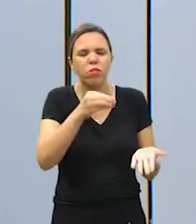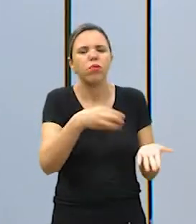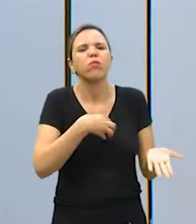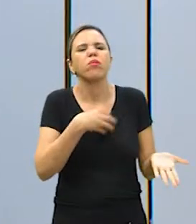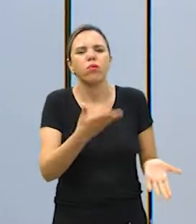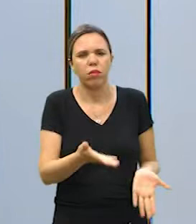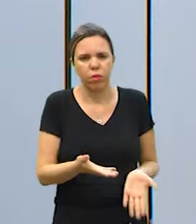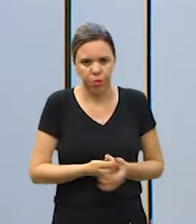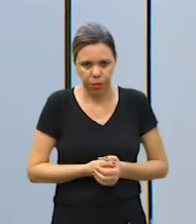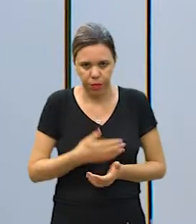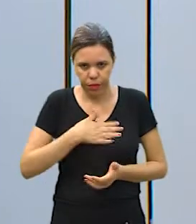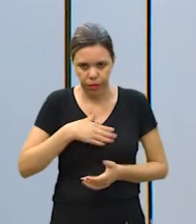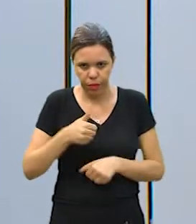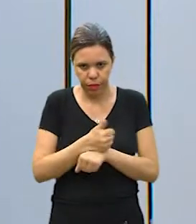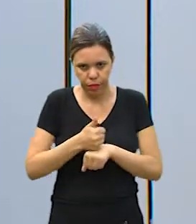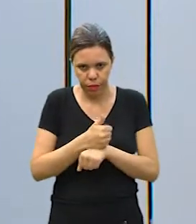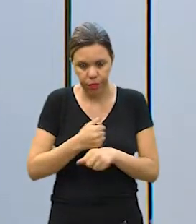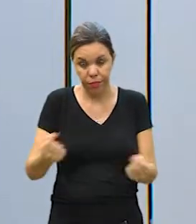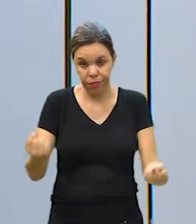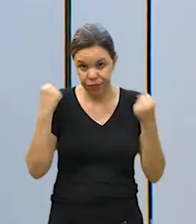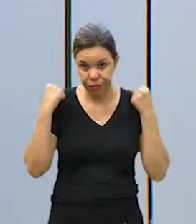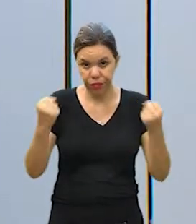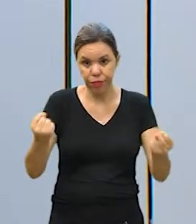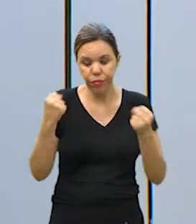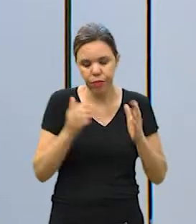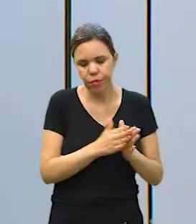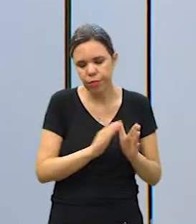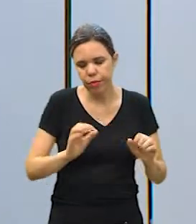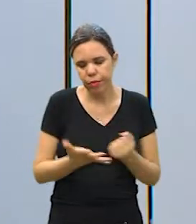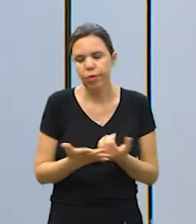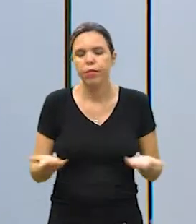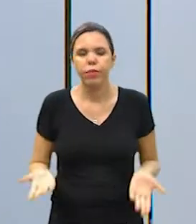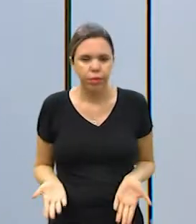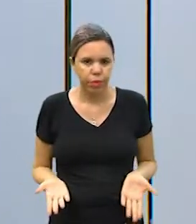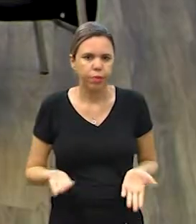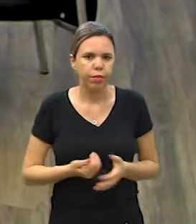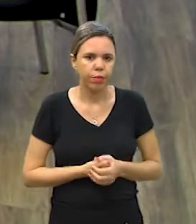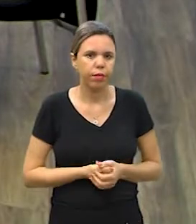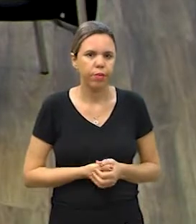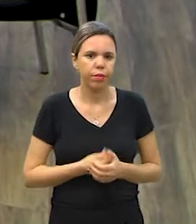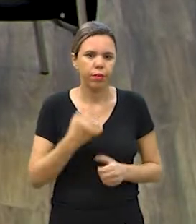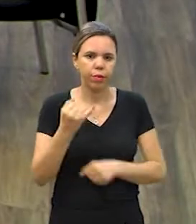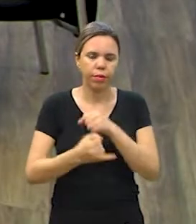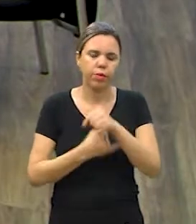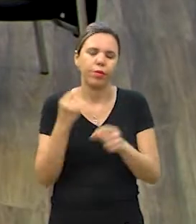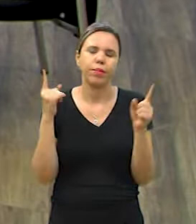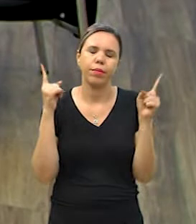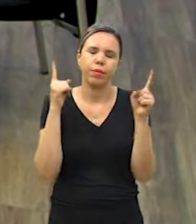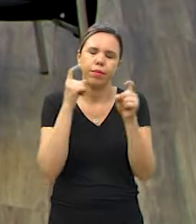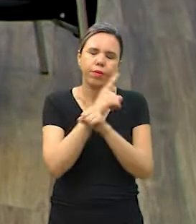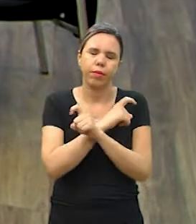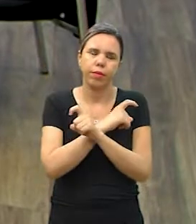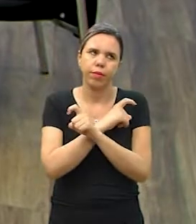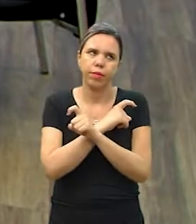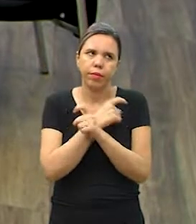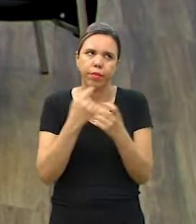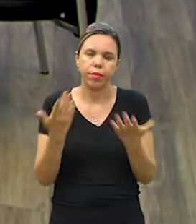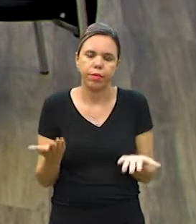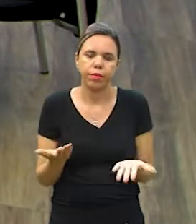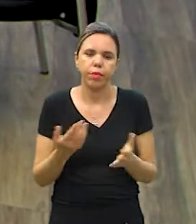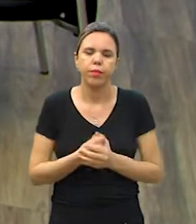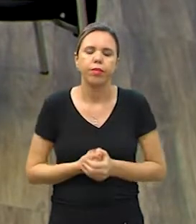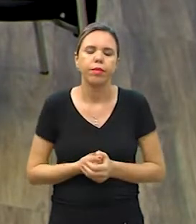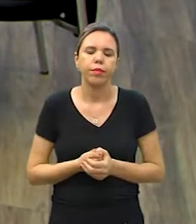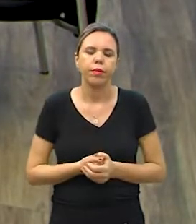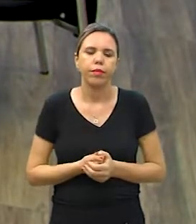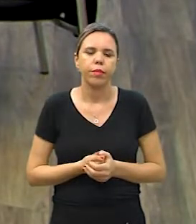dessa forma, né? Na minha área, então, educação física, na pandemia, né, foi remoto, né? Então, ainda